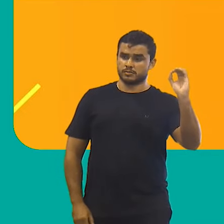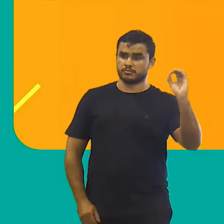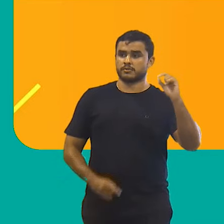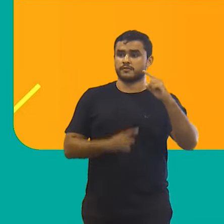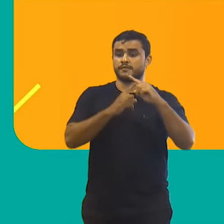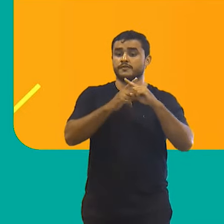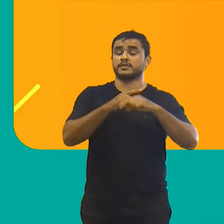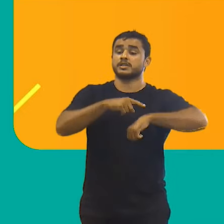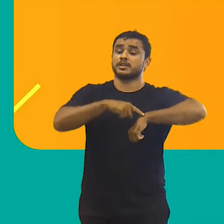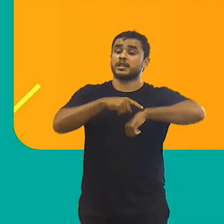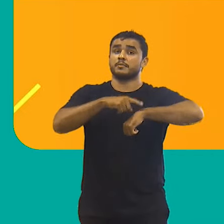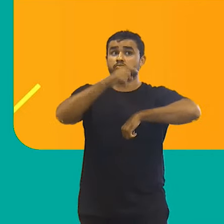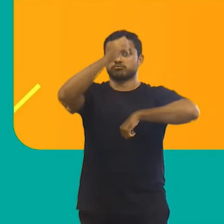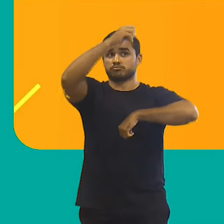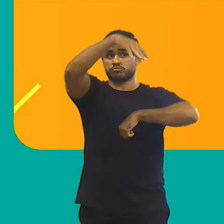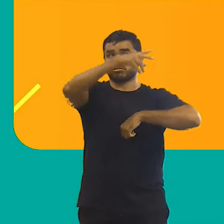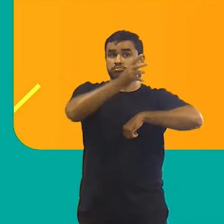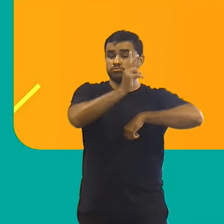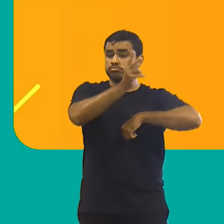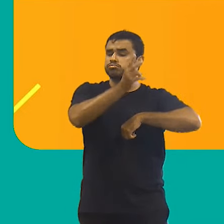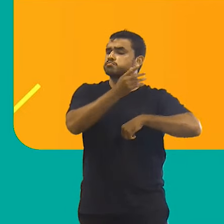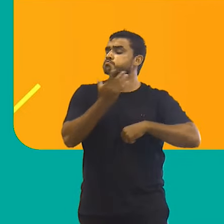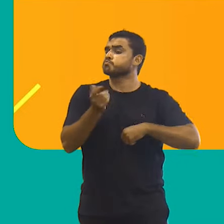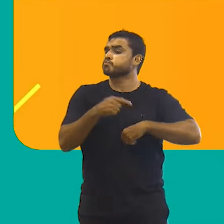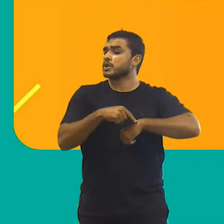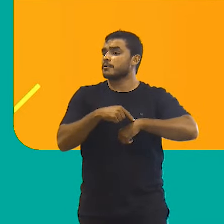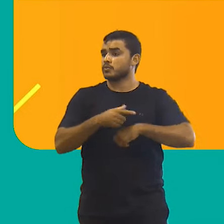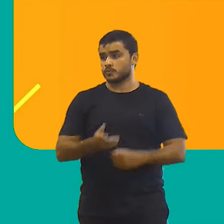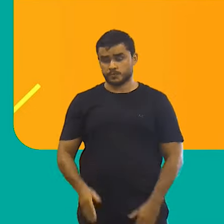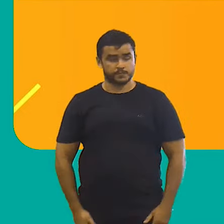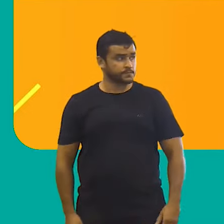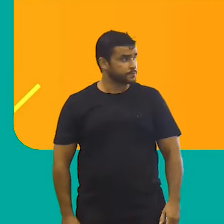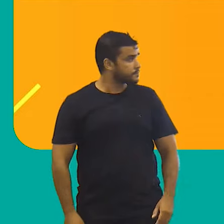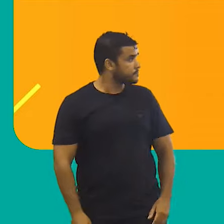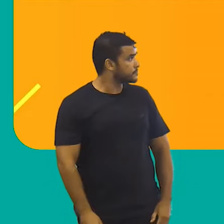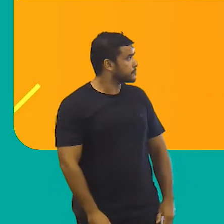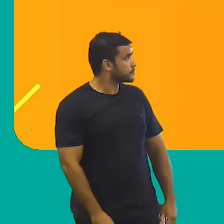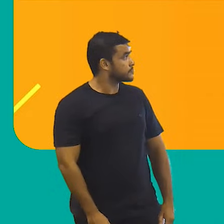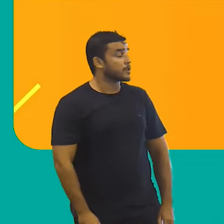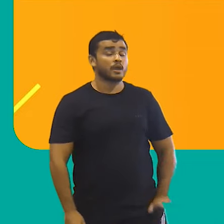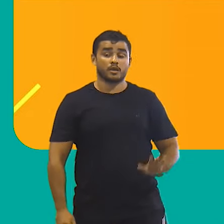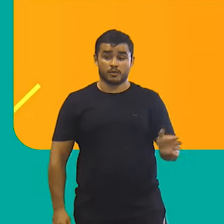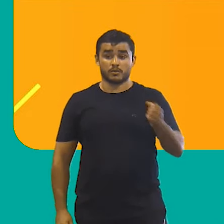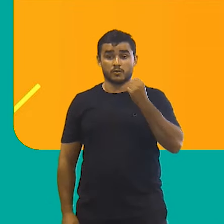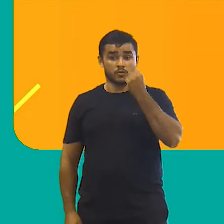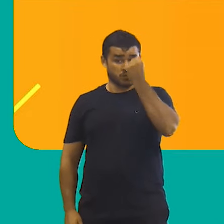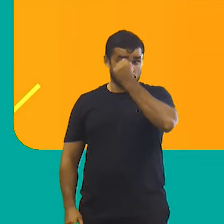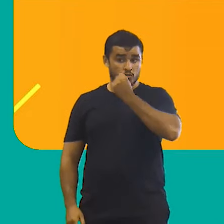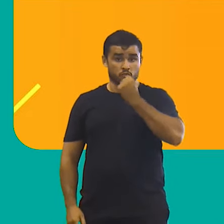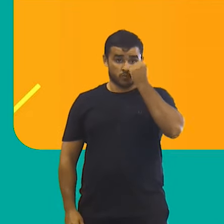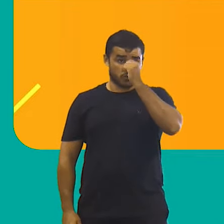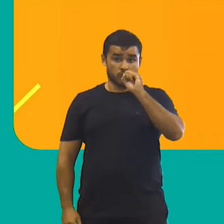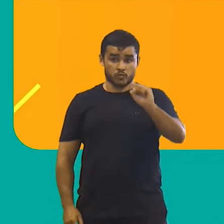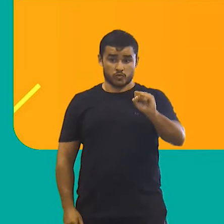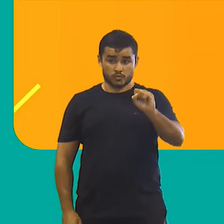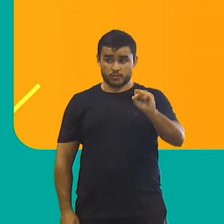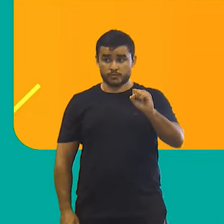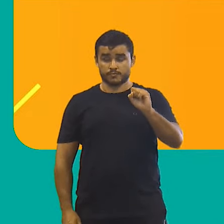fica ligada. A incandescente fica ligada 8 horas por